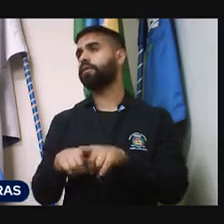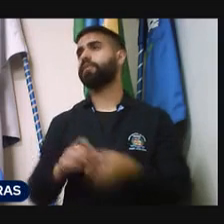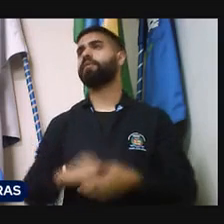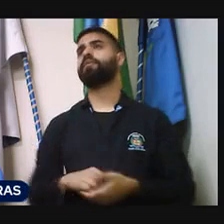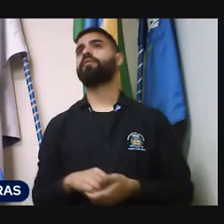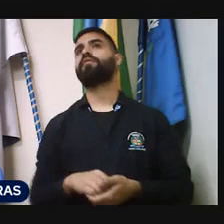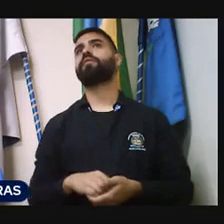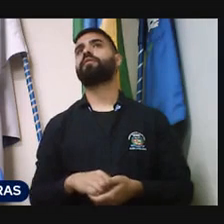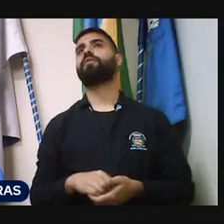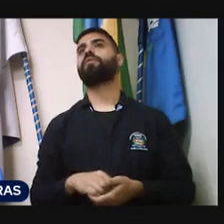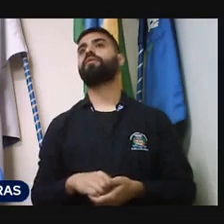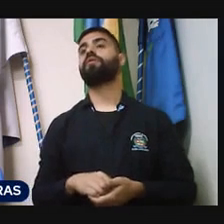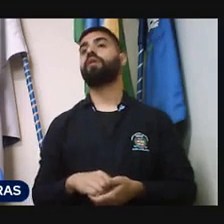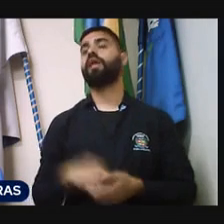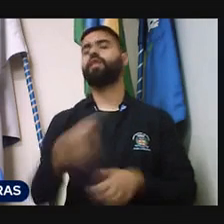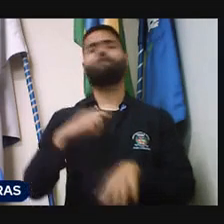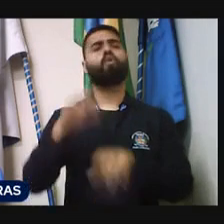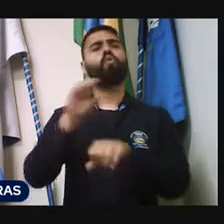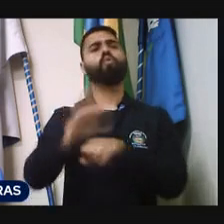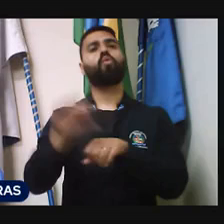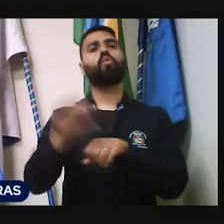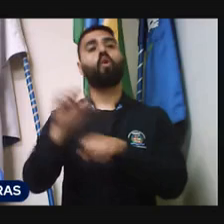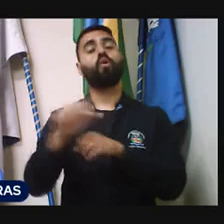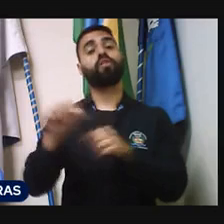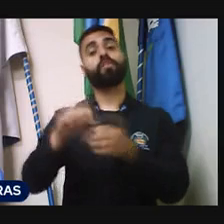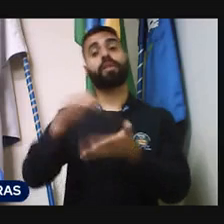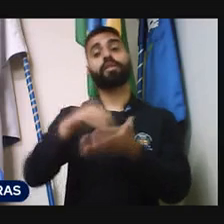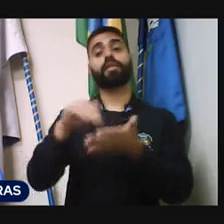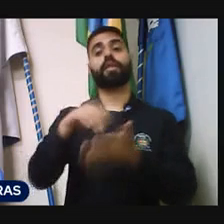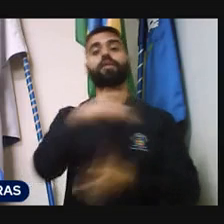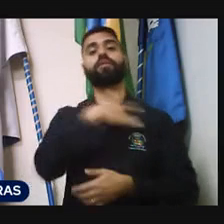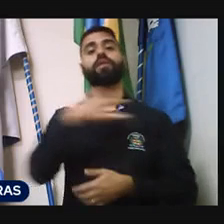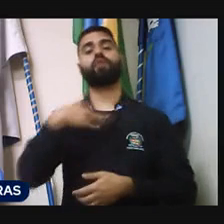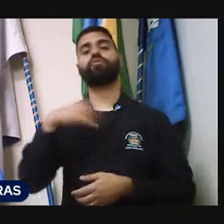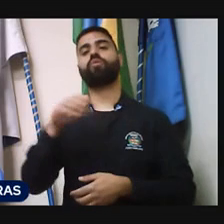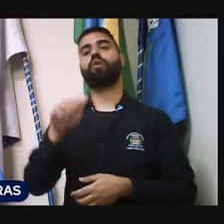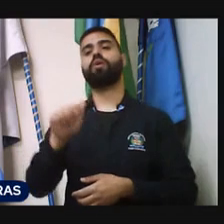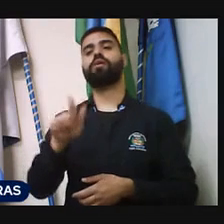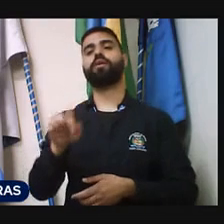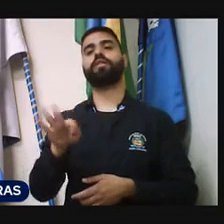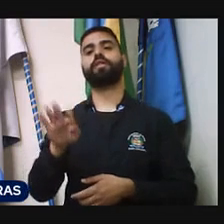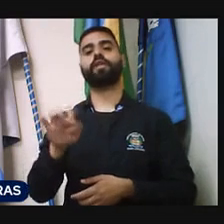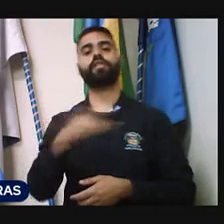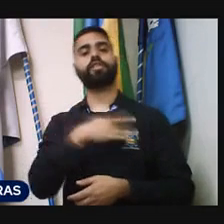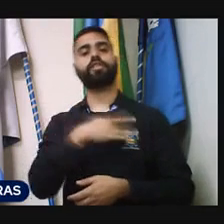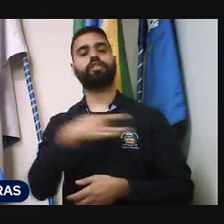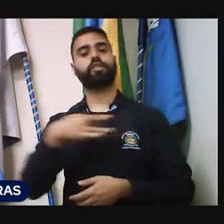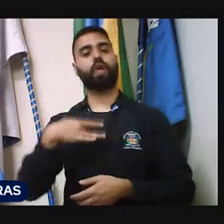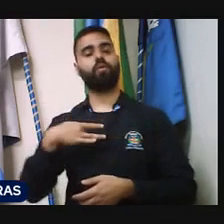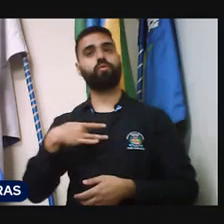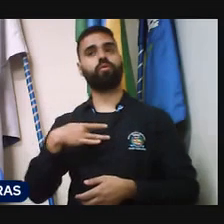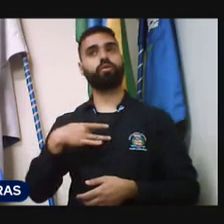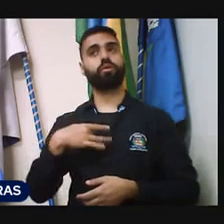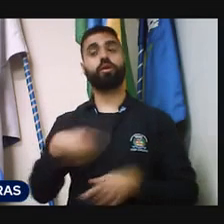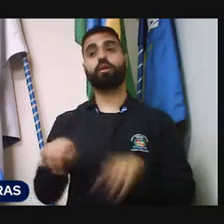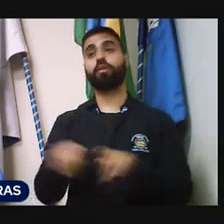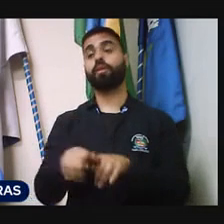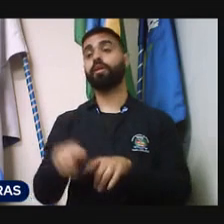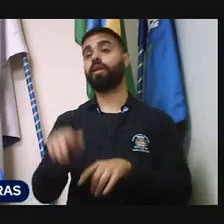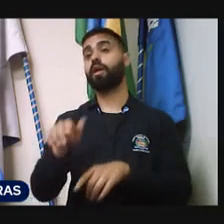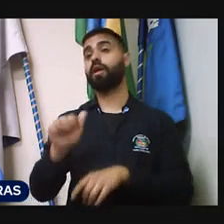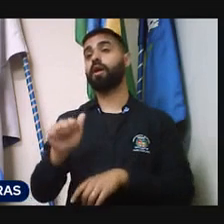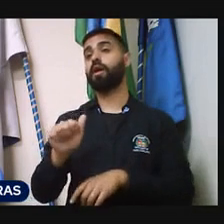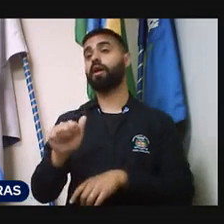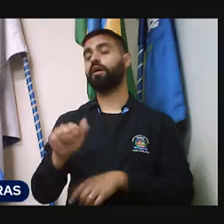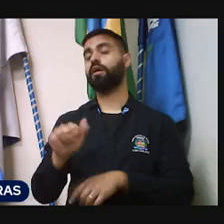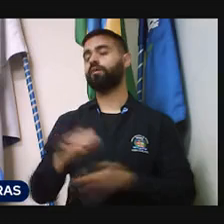muito clara ao dos ao concurso feito pela Secretaria Municipal de Saúde e os agentes de saúde do agente comunitário